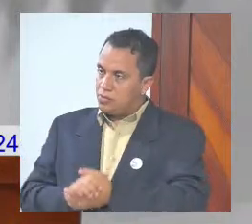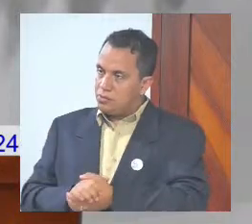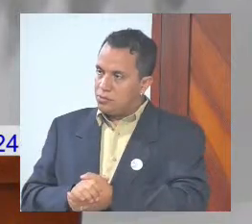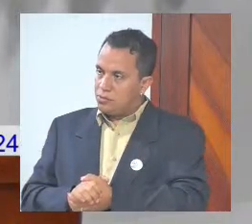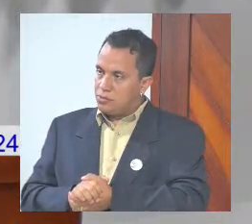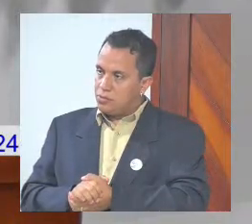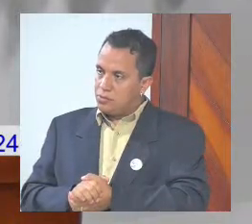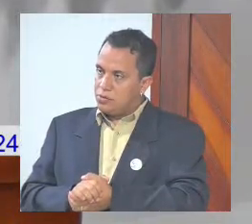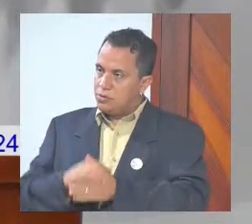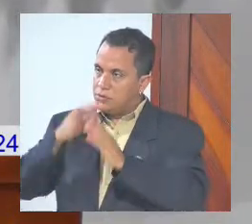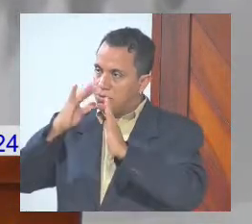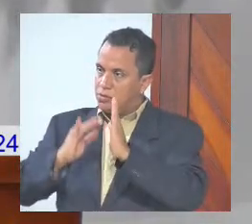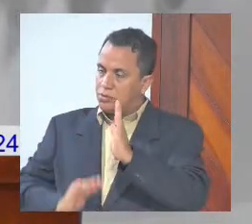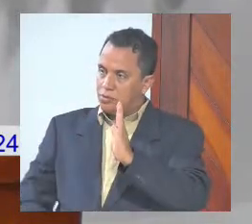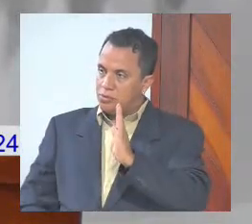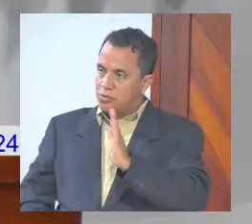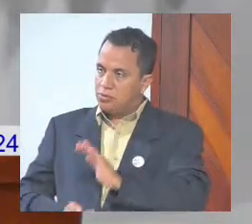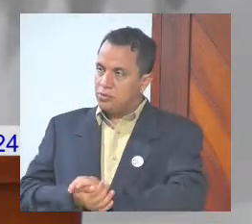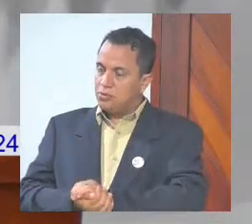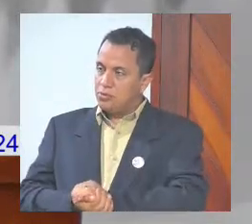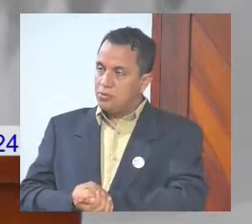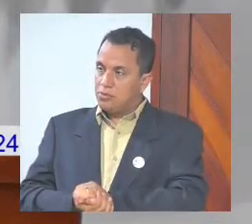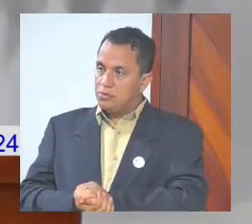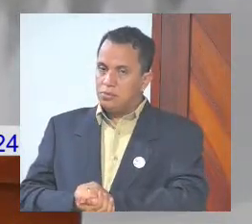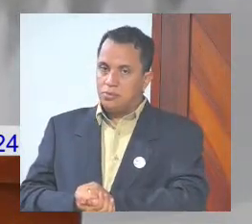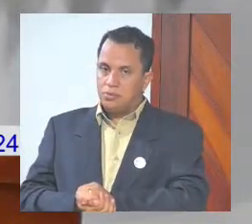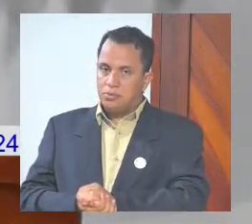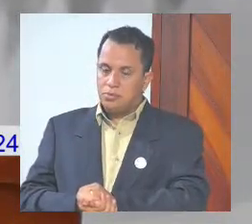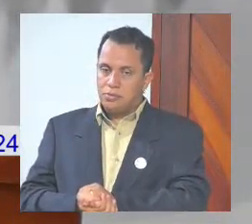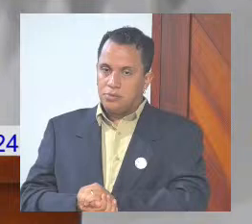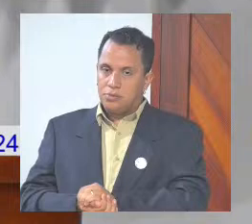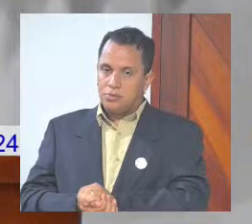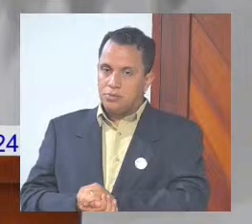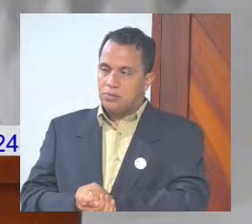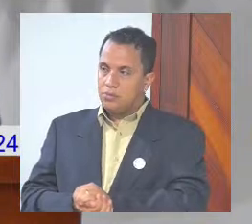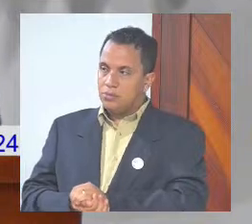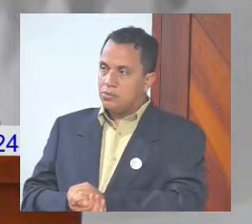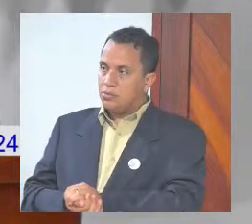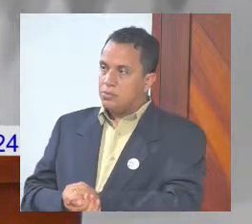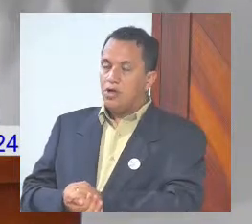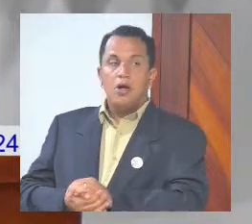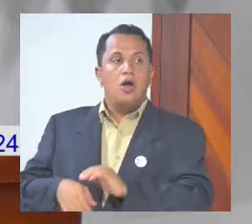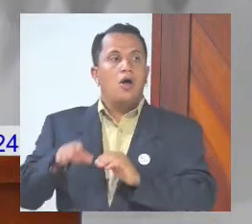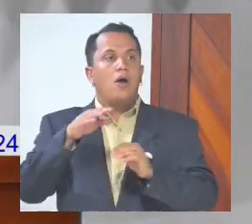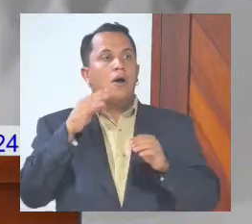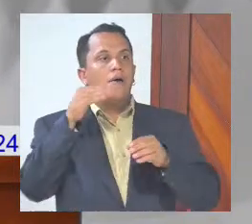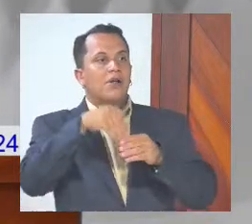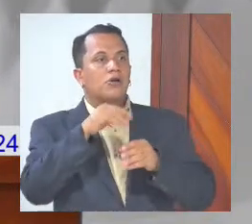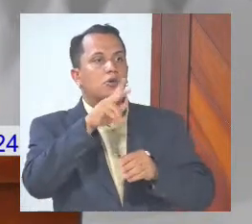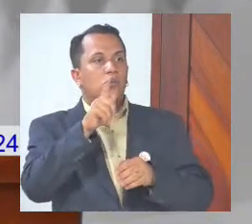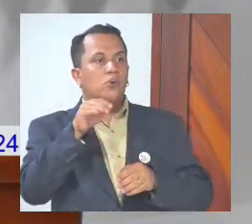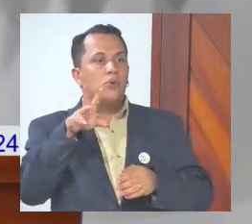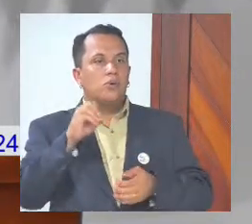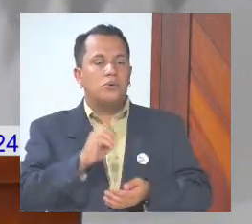tal discurso leviano dessa forma. A parte ao vereador Guto.